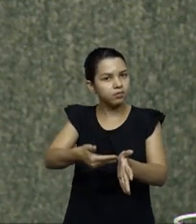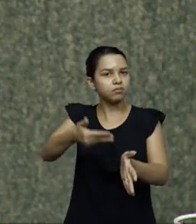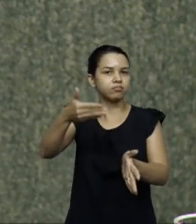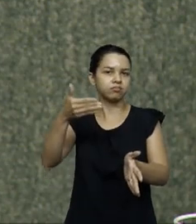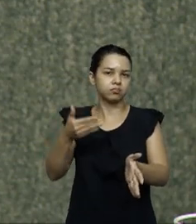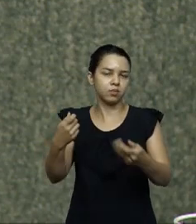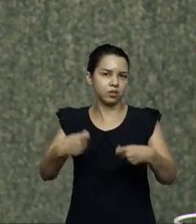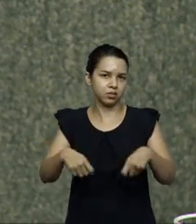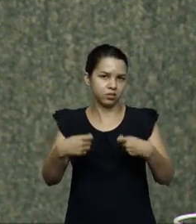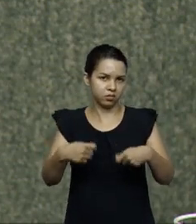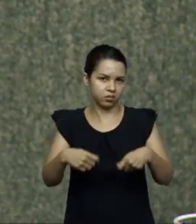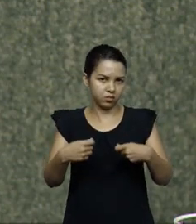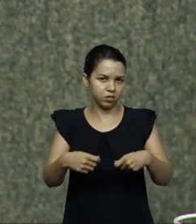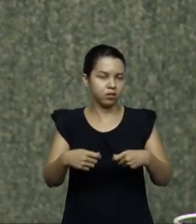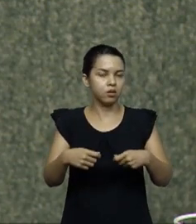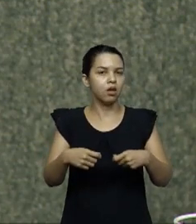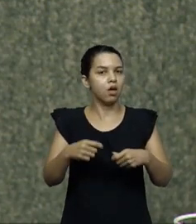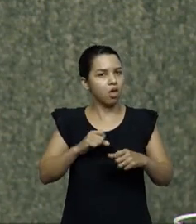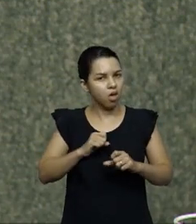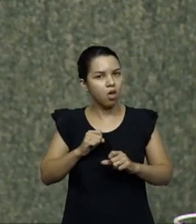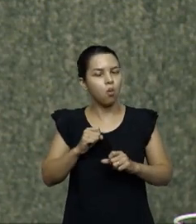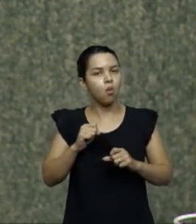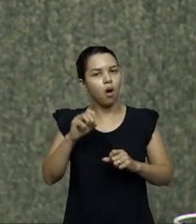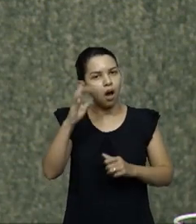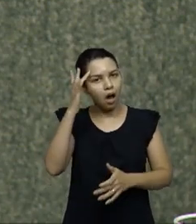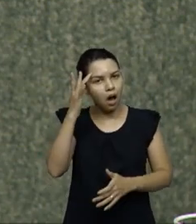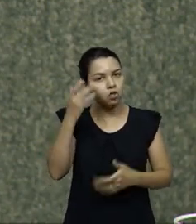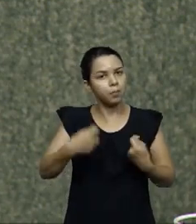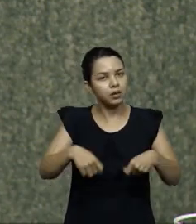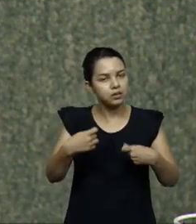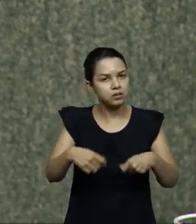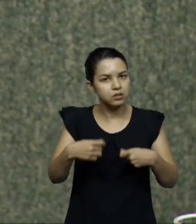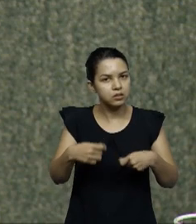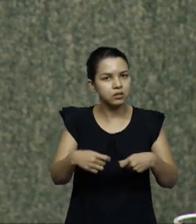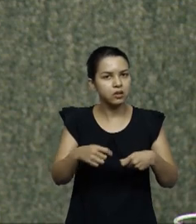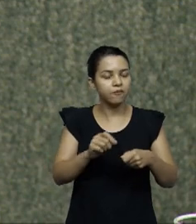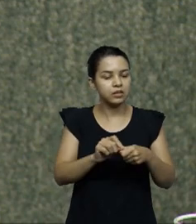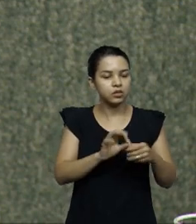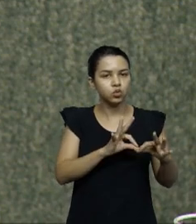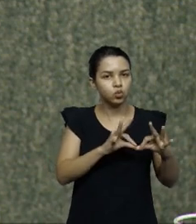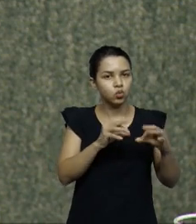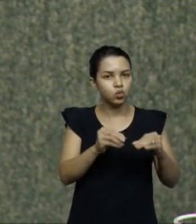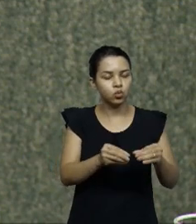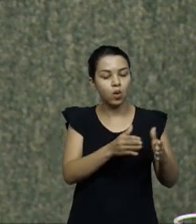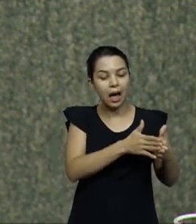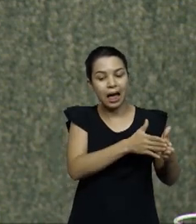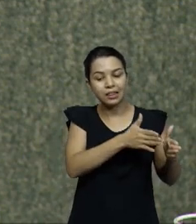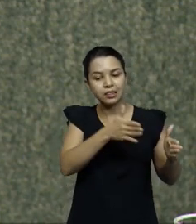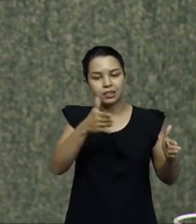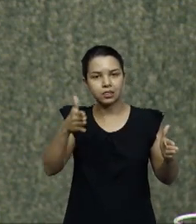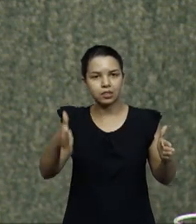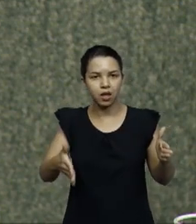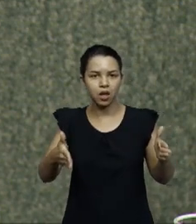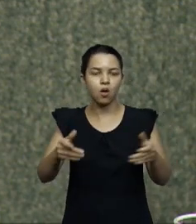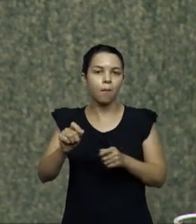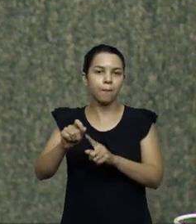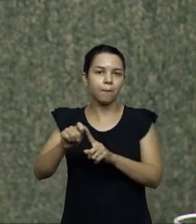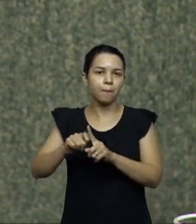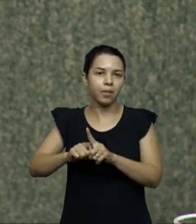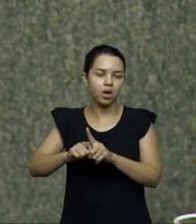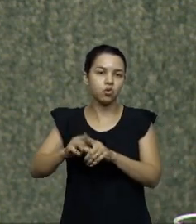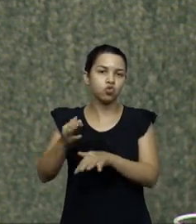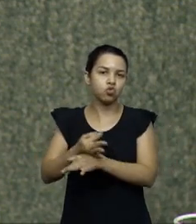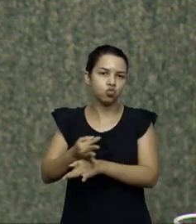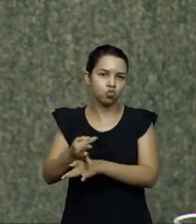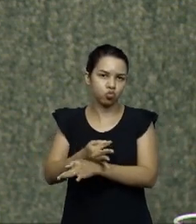até o primeiro semestre do ano anterior Essa É Minha tese até Julho resolve tudo porque porque aí